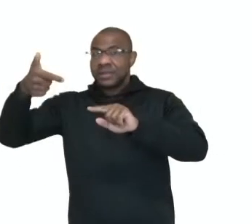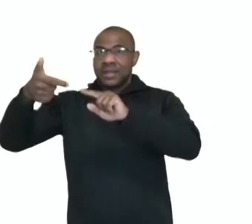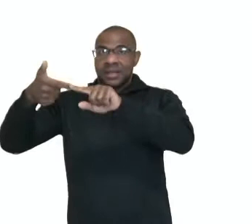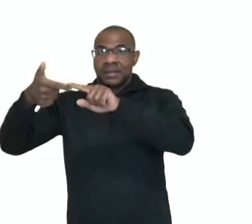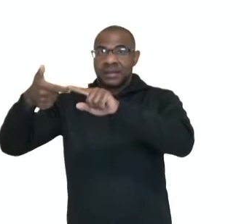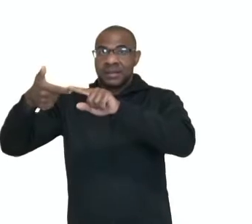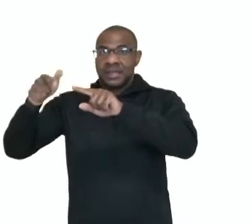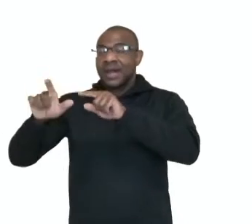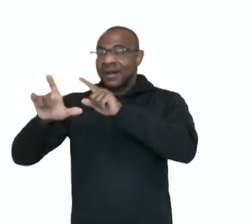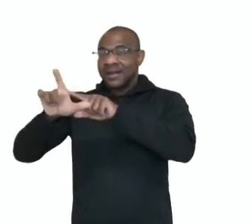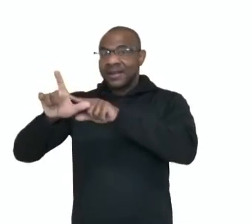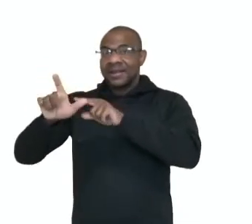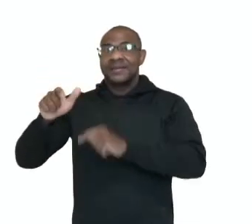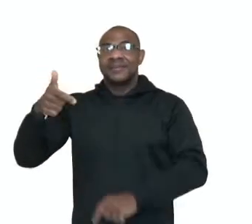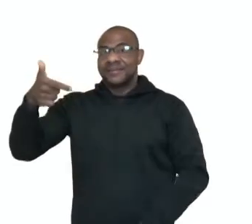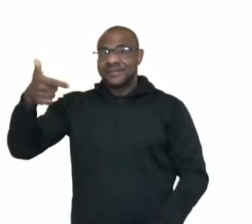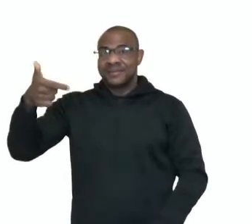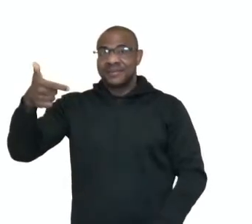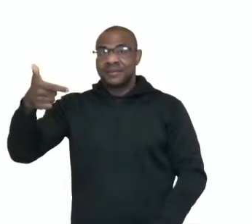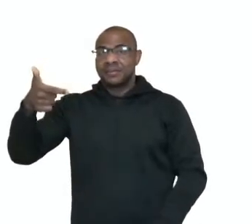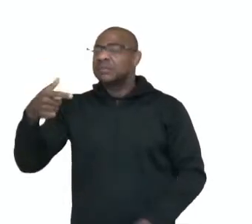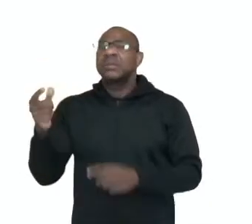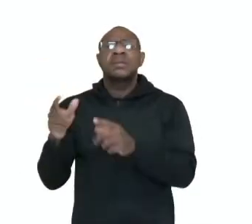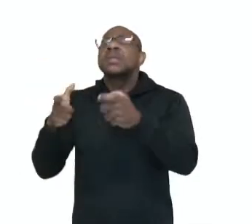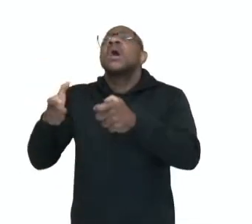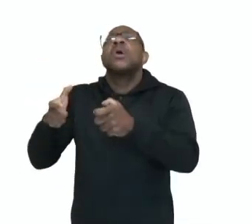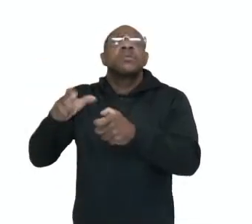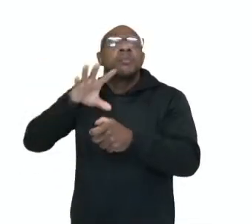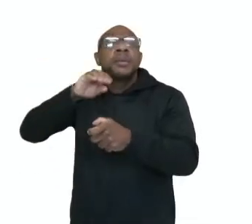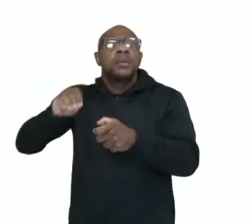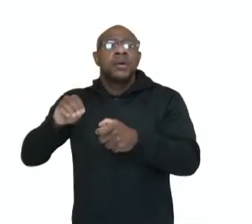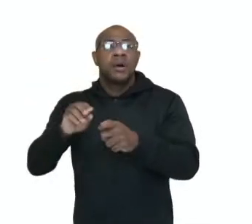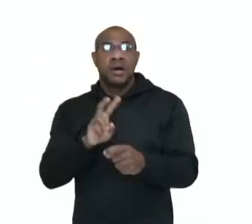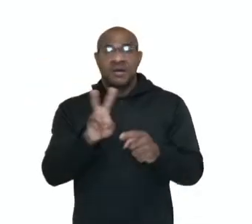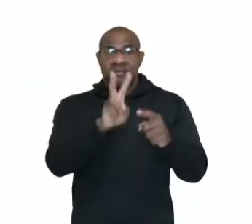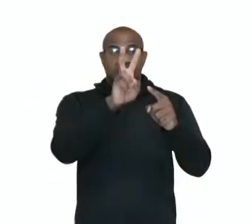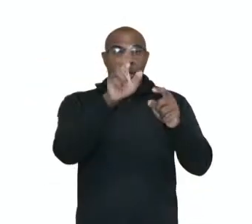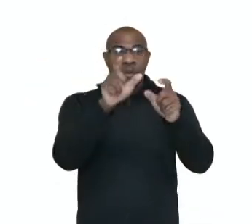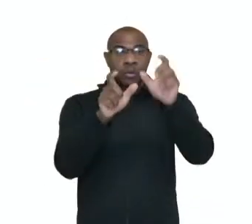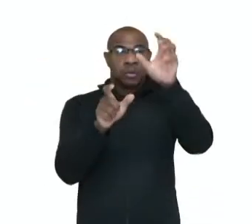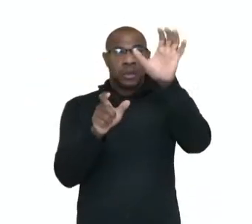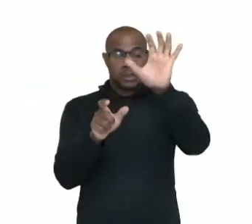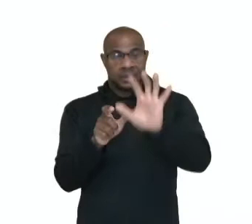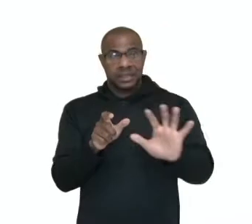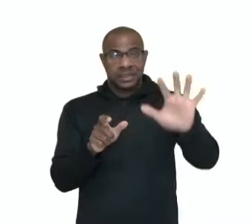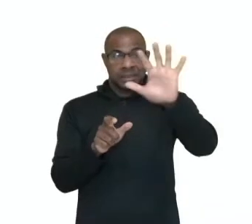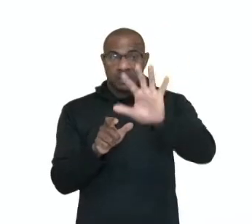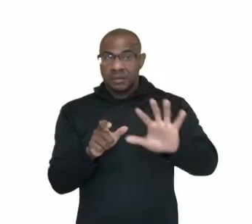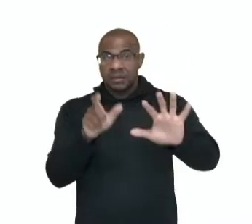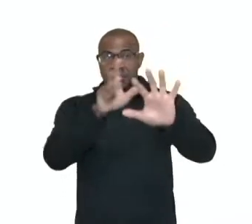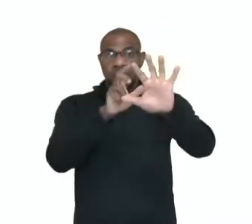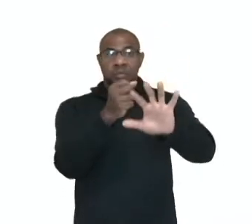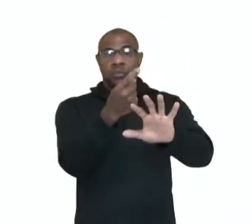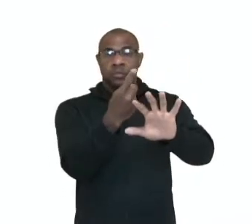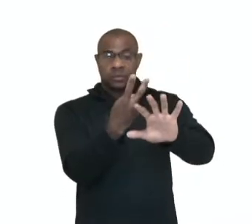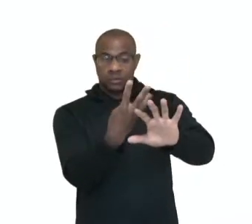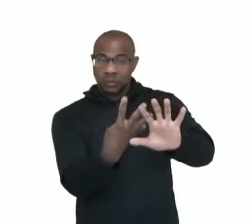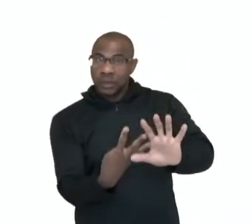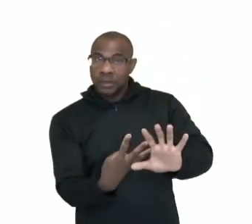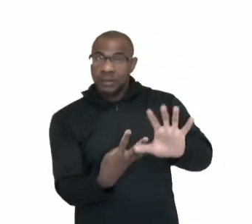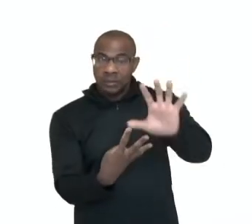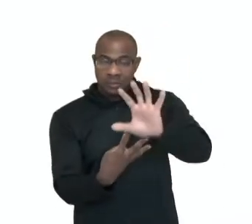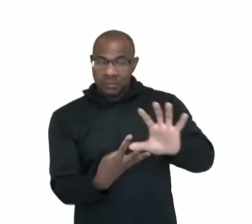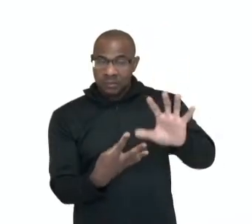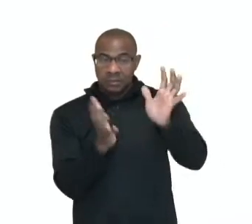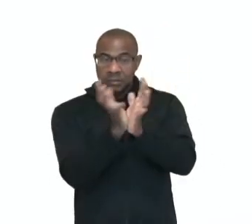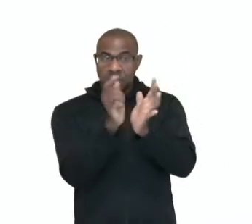do lado. Da onde que eu estou tirando a medida desse lado? Do valor que foi dado no conjunto A, 1, 2, 3 e 4. Então,